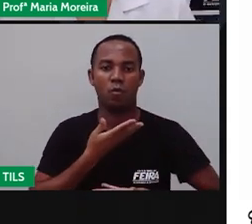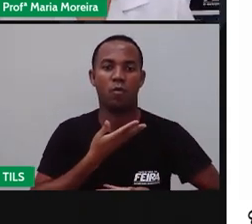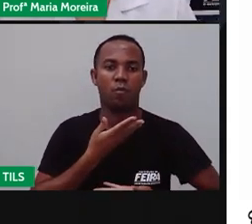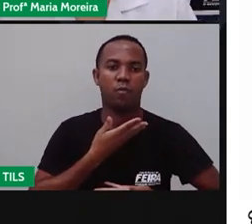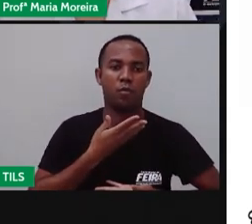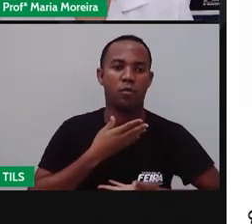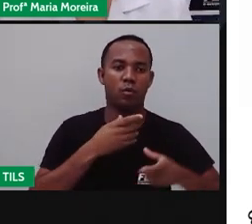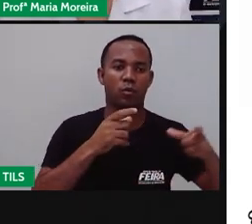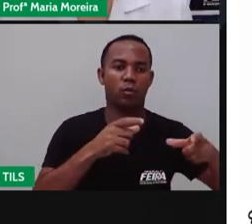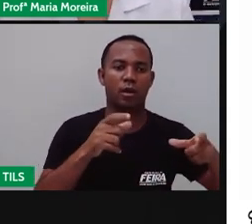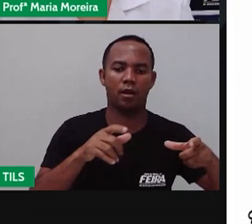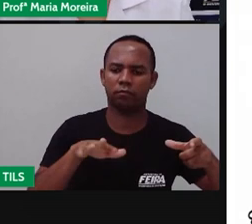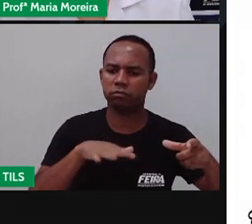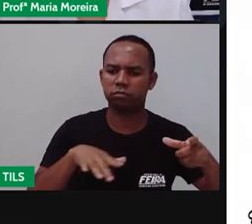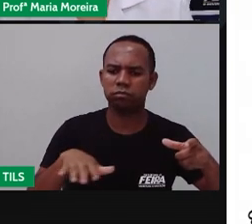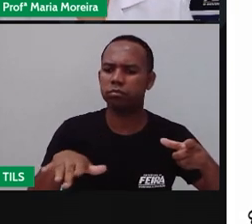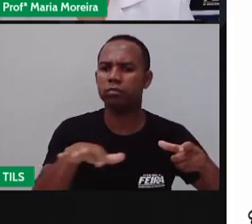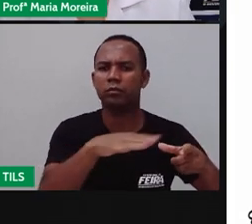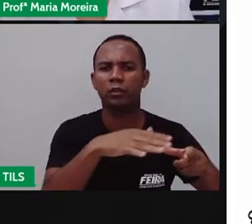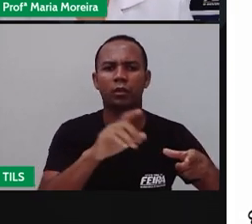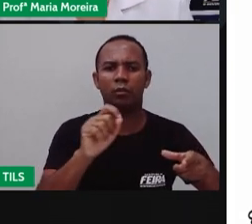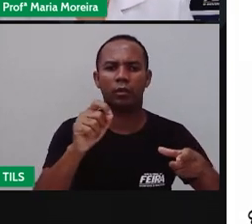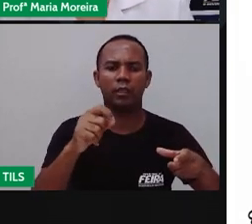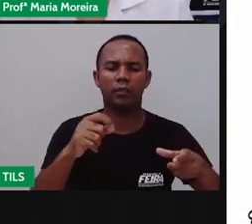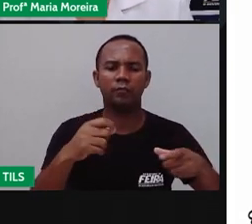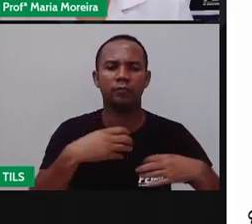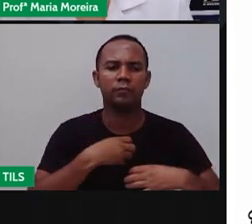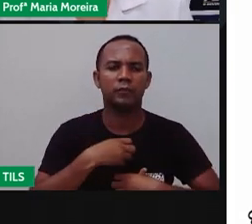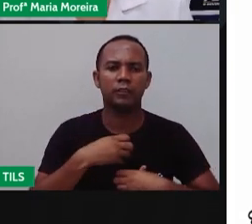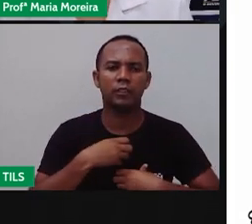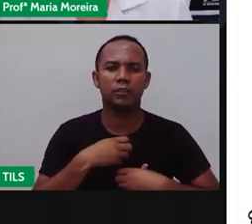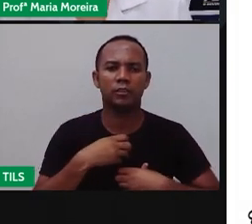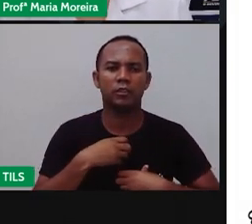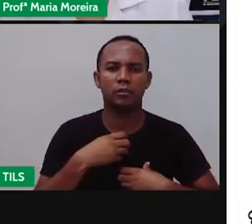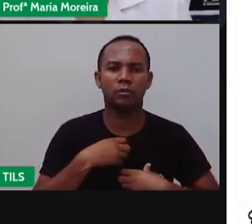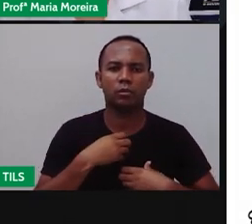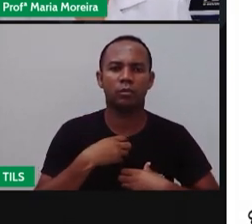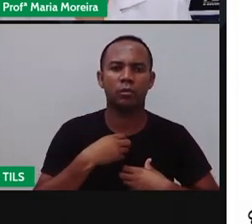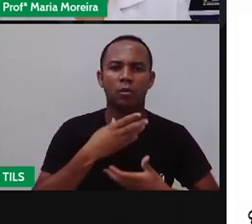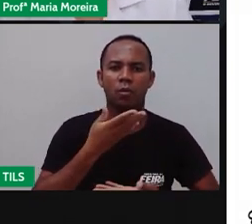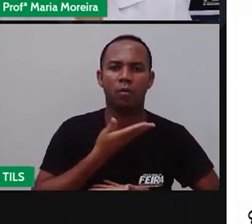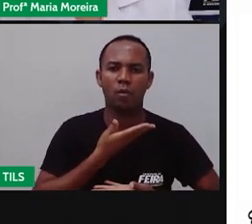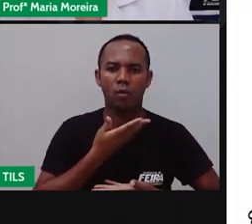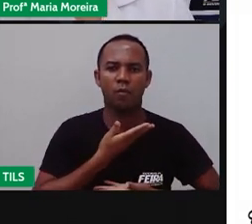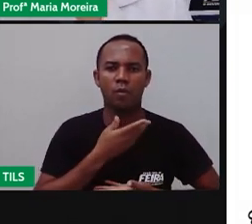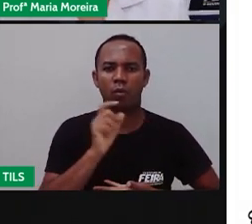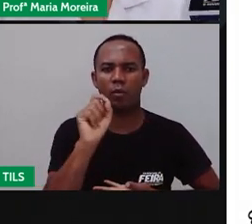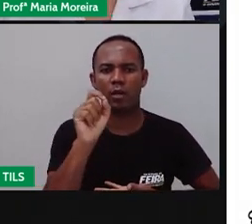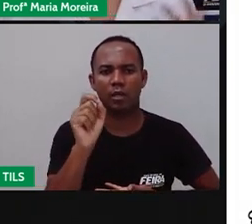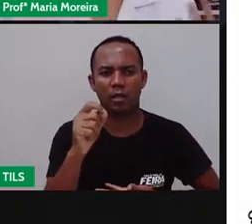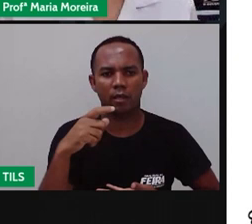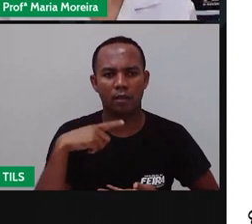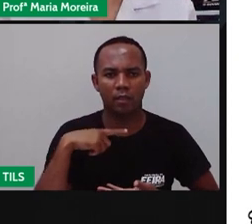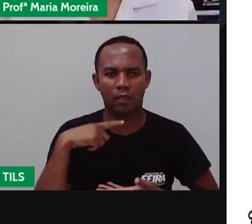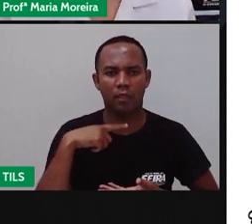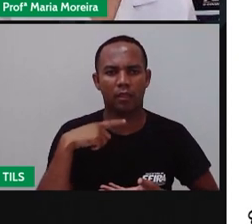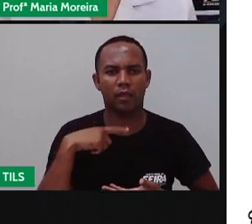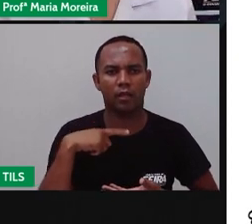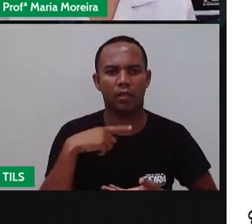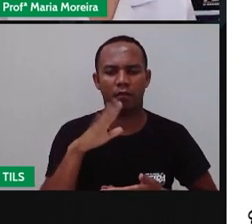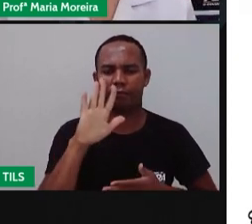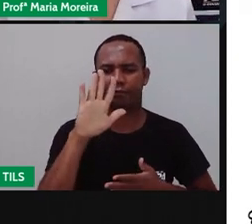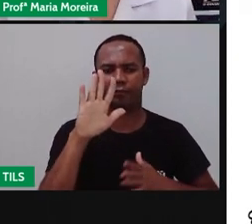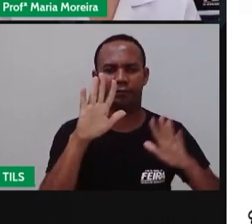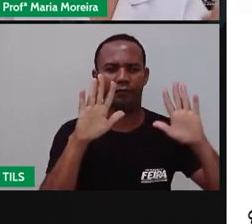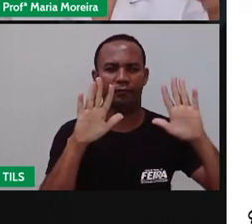ambiente, né, do ambiente que estamos. Os sentidos existentes, os órgãos relacionados são. Quando a gente fala de tato,